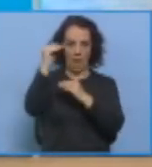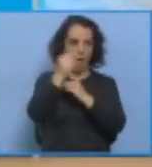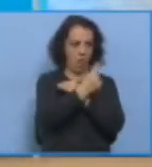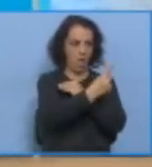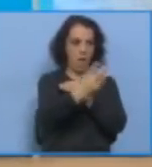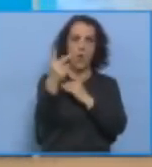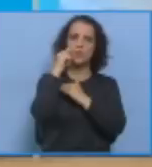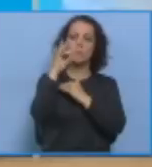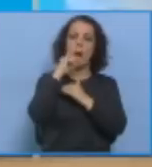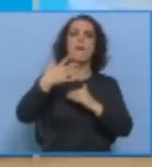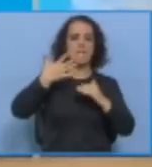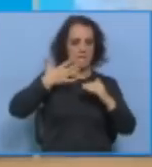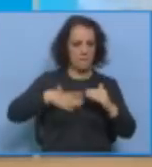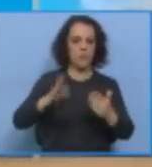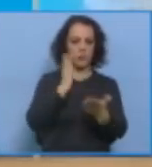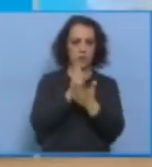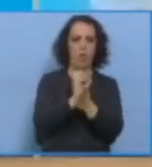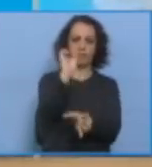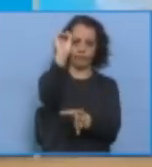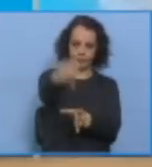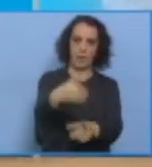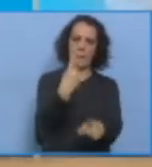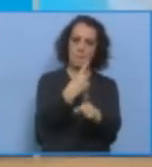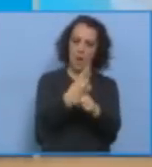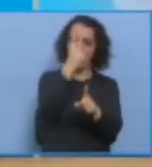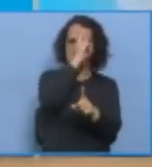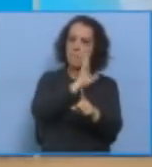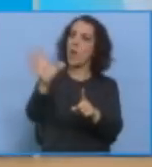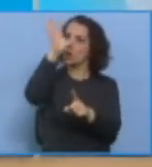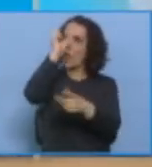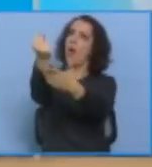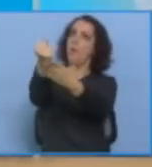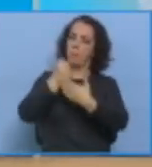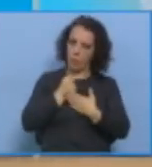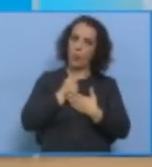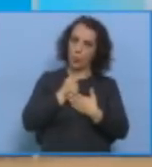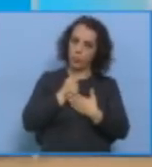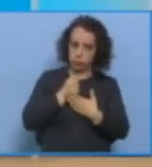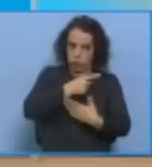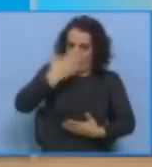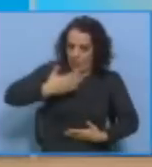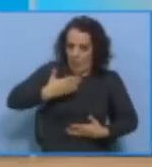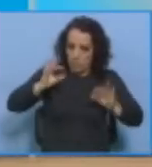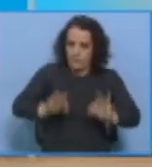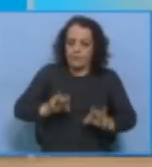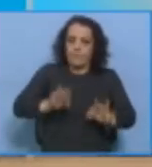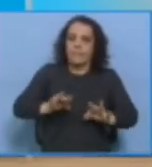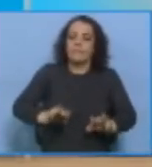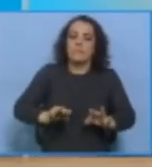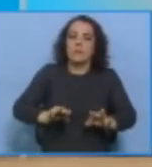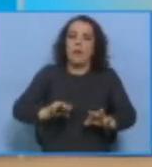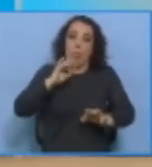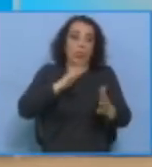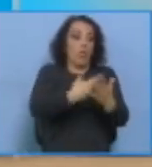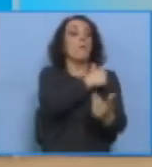querem poder frequentar aquele estabelecimento de ensino, sabendo que contam com o apoio do Estado para esse efeito, e legítimo, de tal maneira legítimo, que lhes é